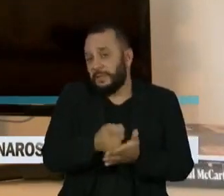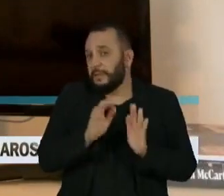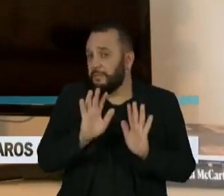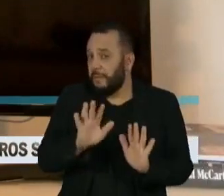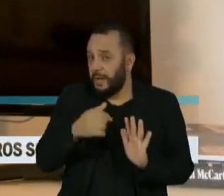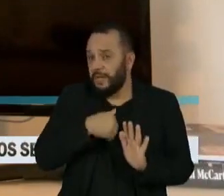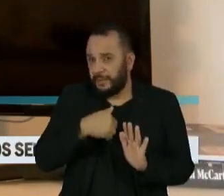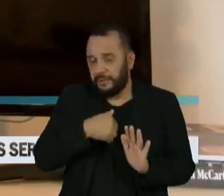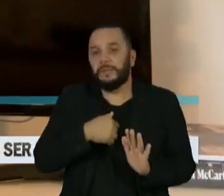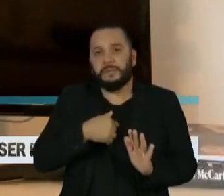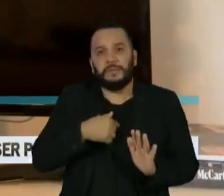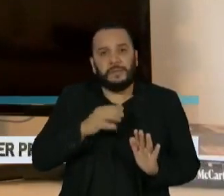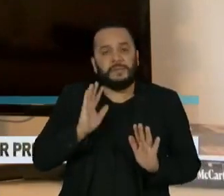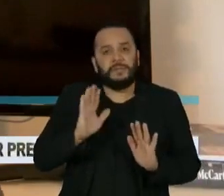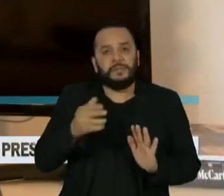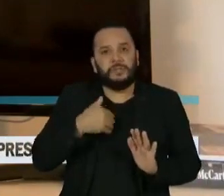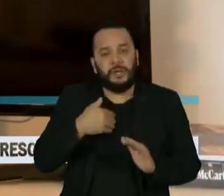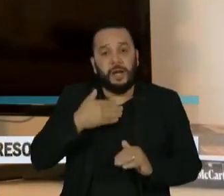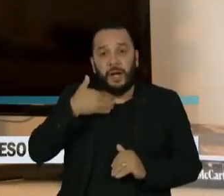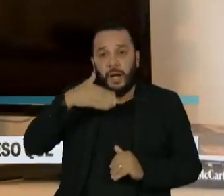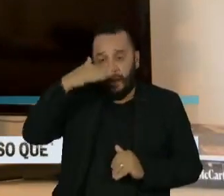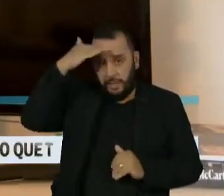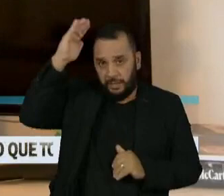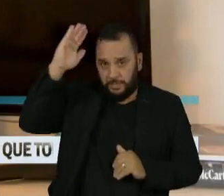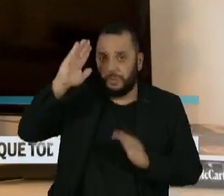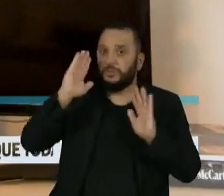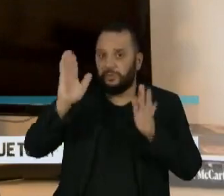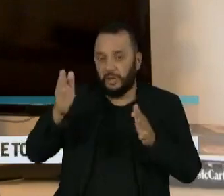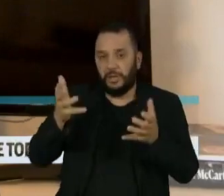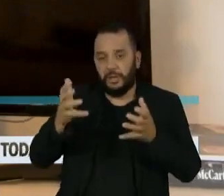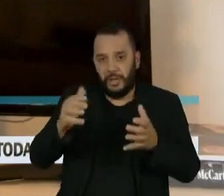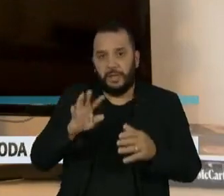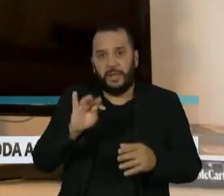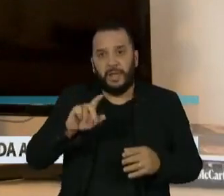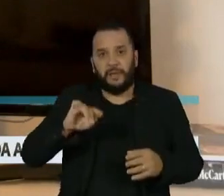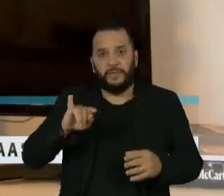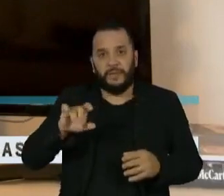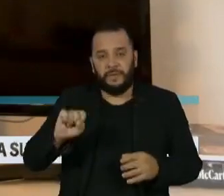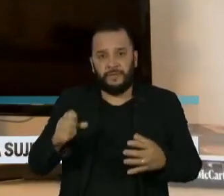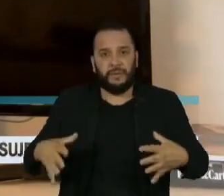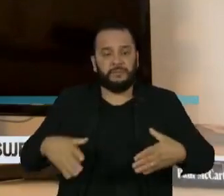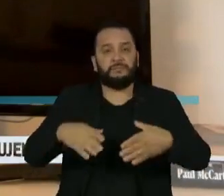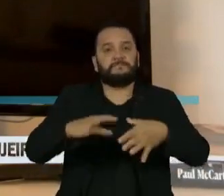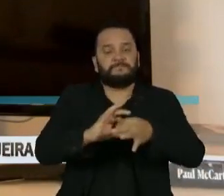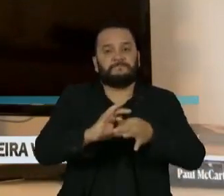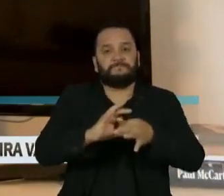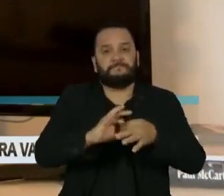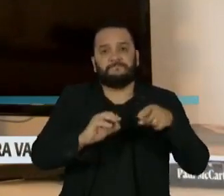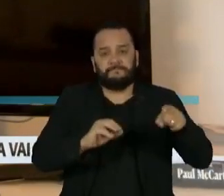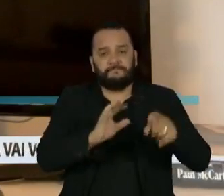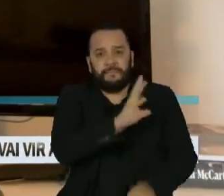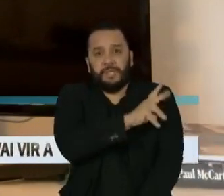Unidos também exigiram um entendimento de Tel Aviv com os palestinos. Mas nada aconteceu e o